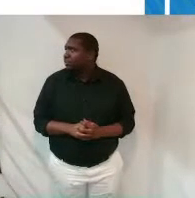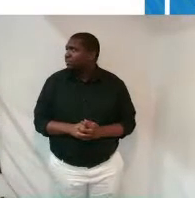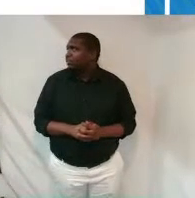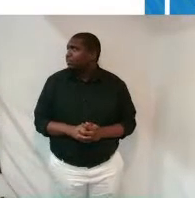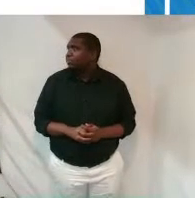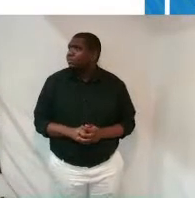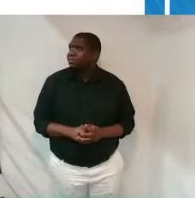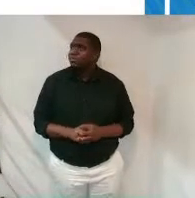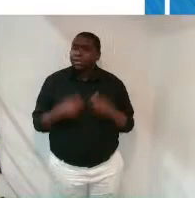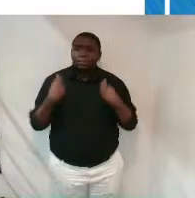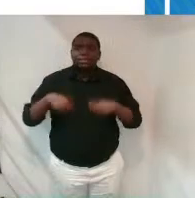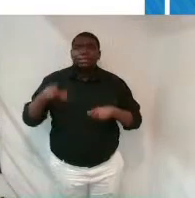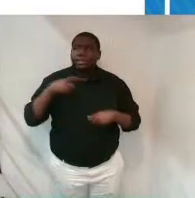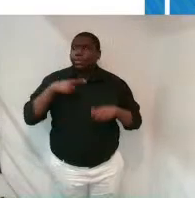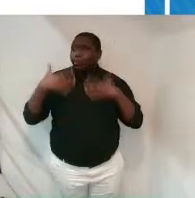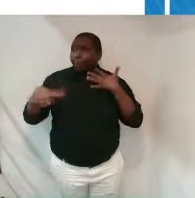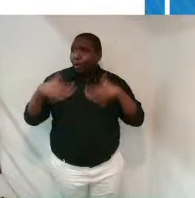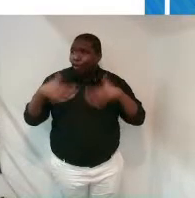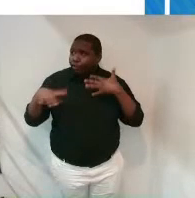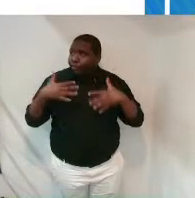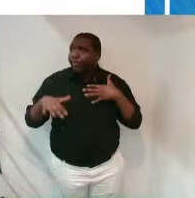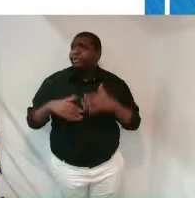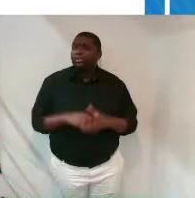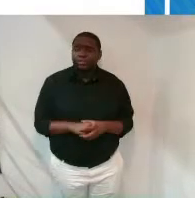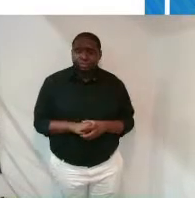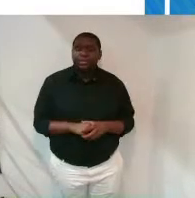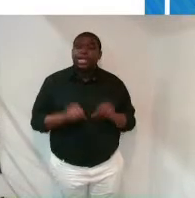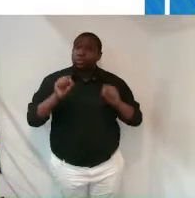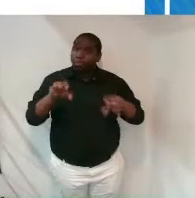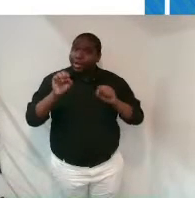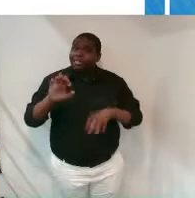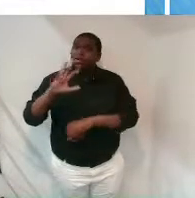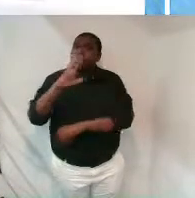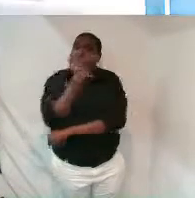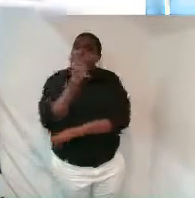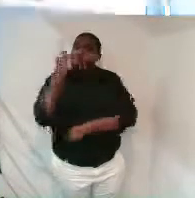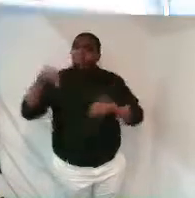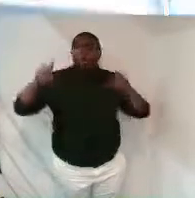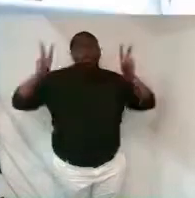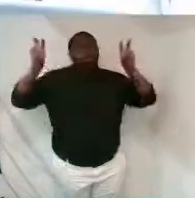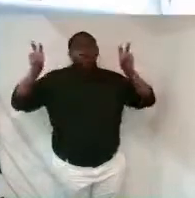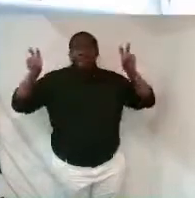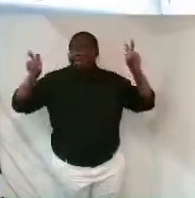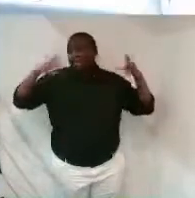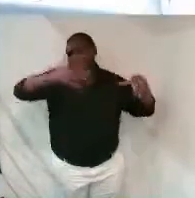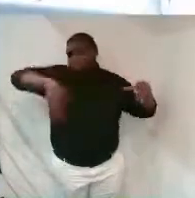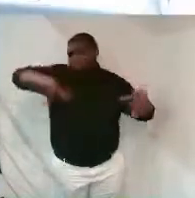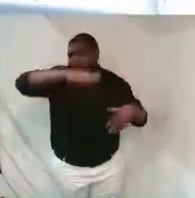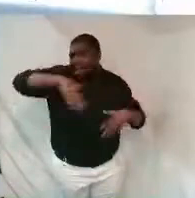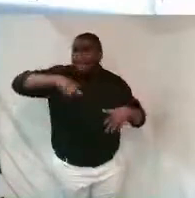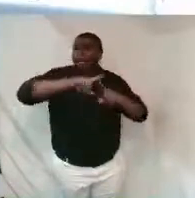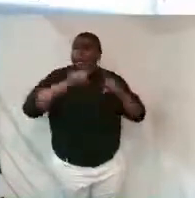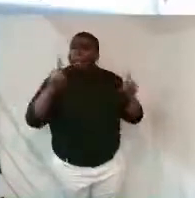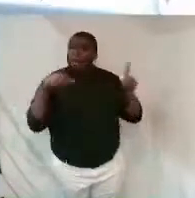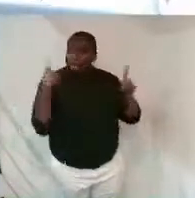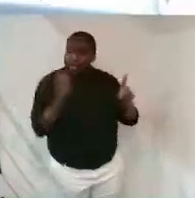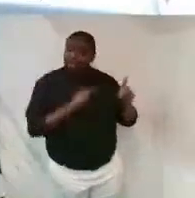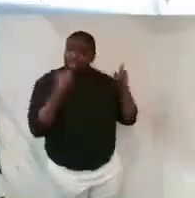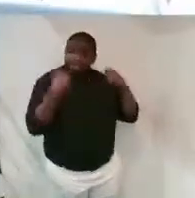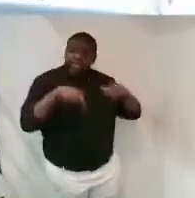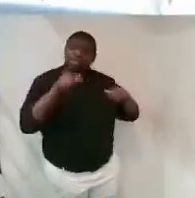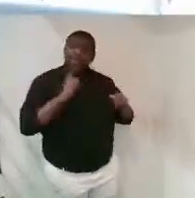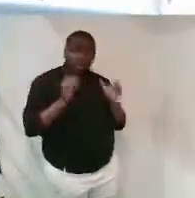questão da mobilização social. A educação ambiental é um tema genérico, está dentro da Lei 9795, mas nós precisamos de